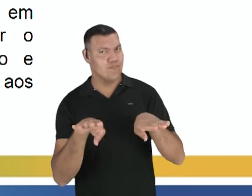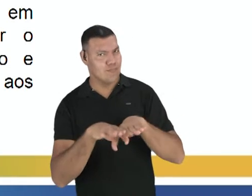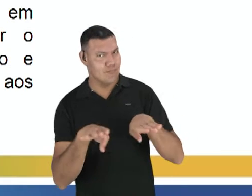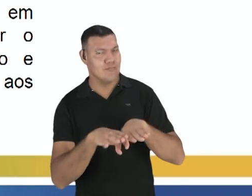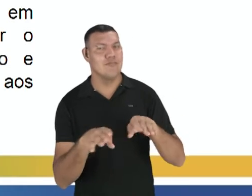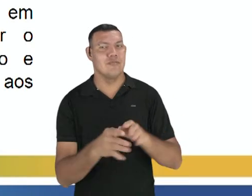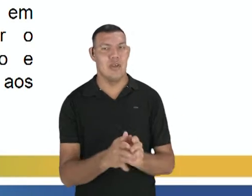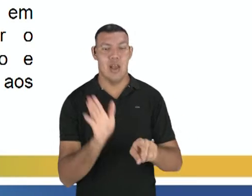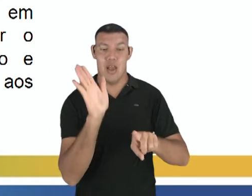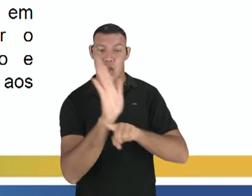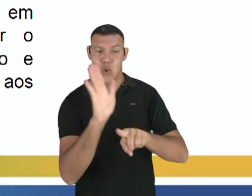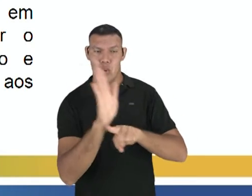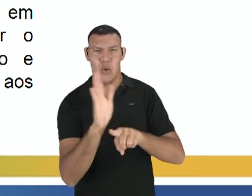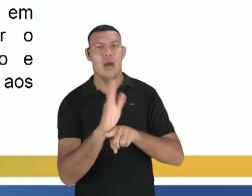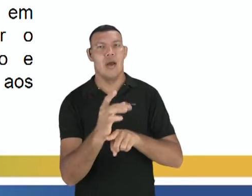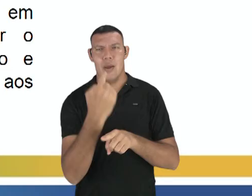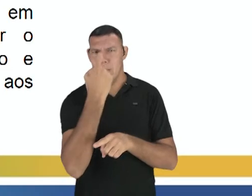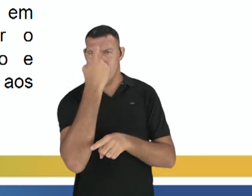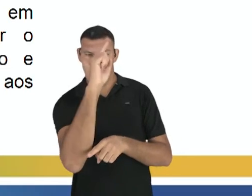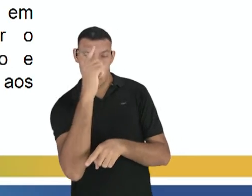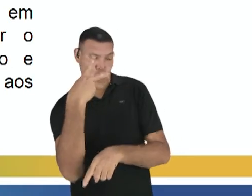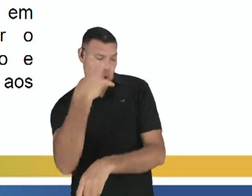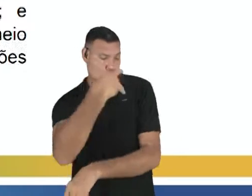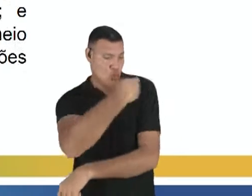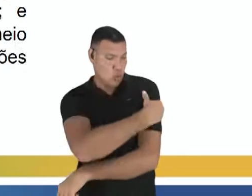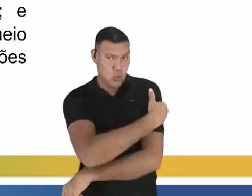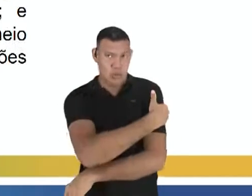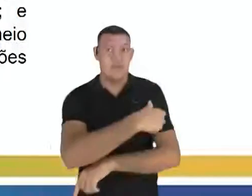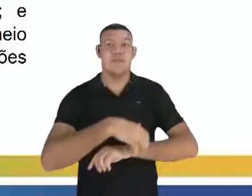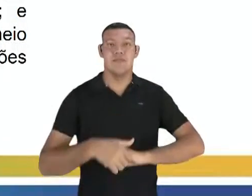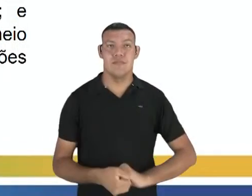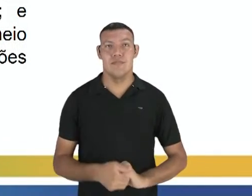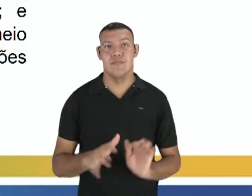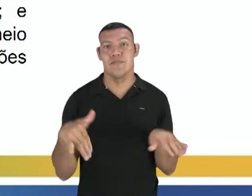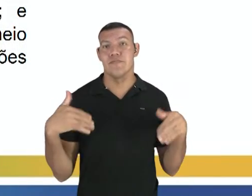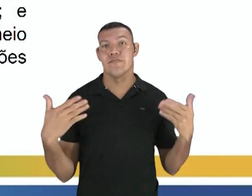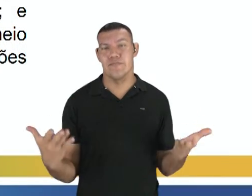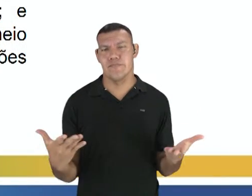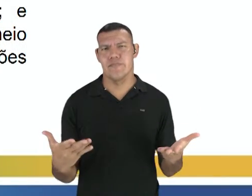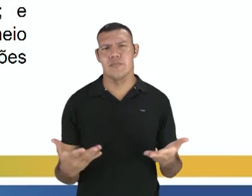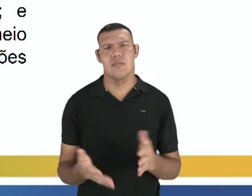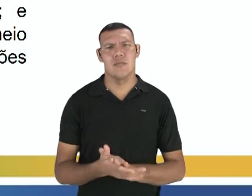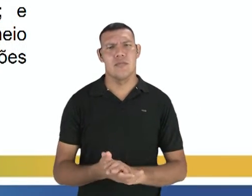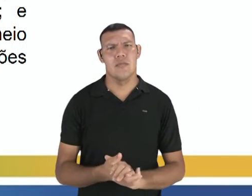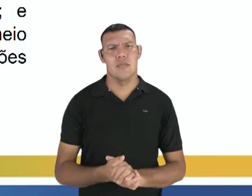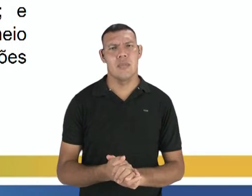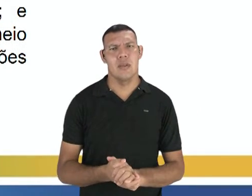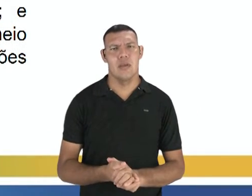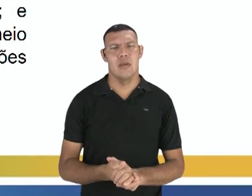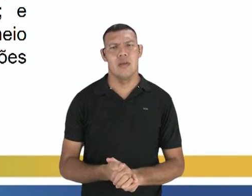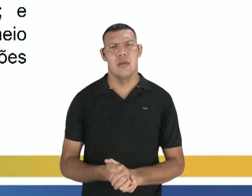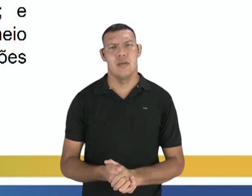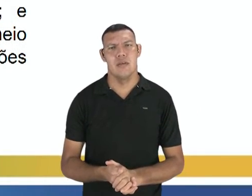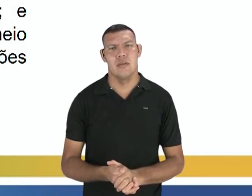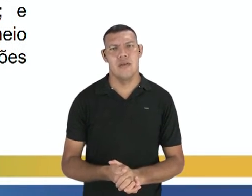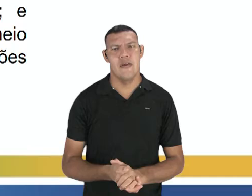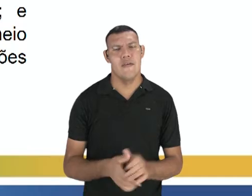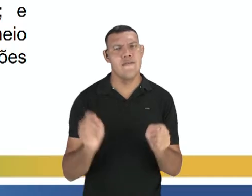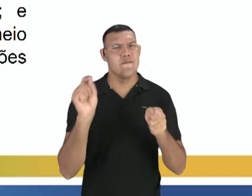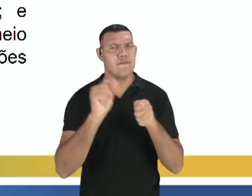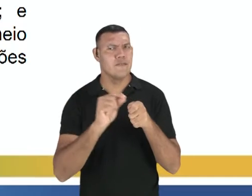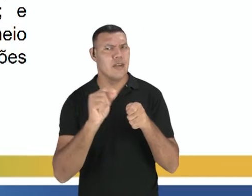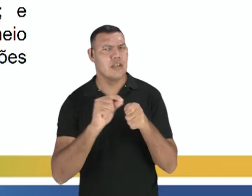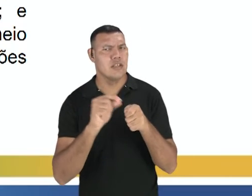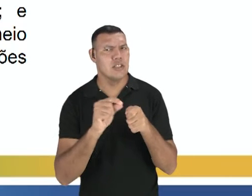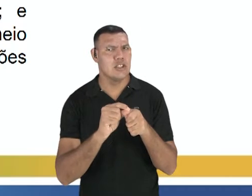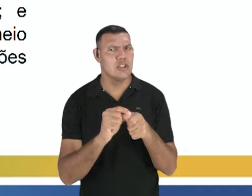também eles ajudaram a desenvolver uma vacina. Bom, daí como que funciona então para desenvolver,